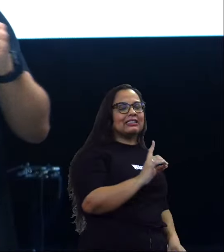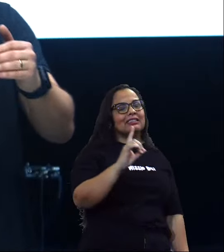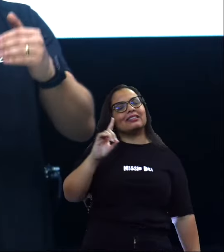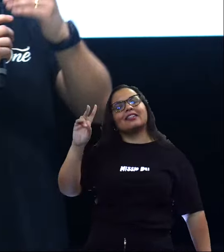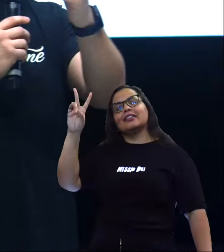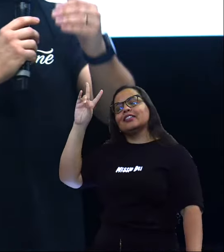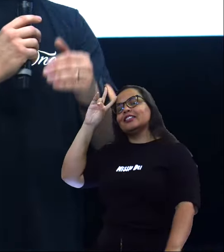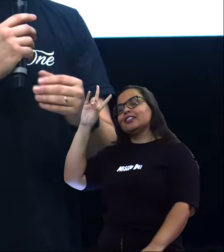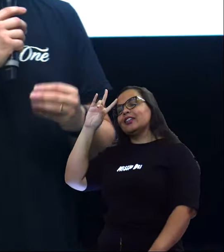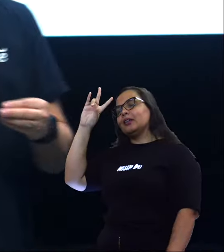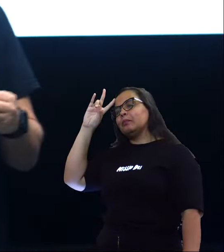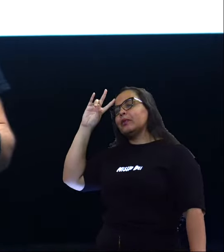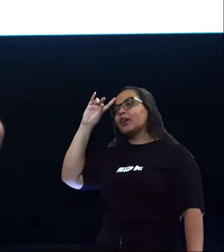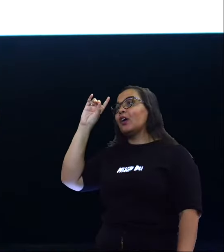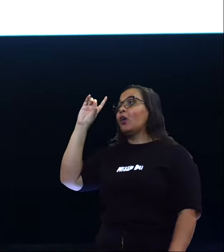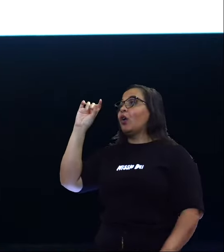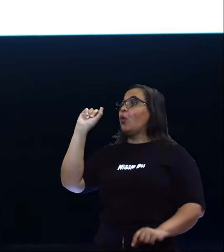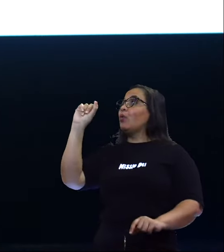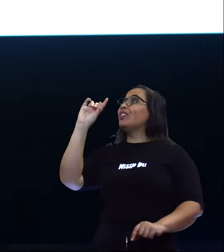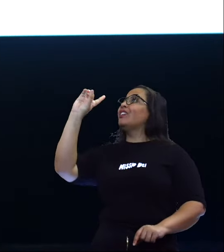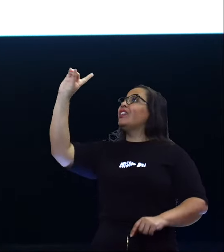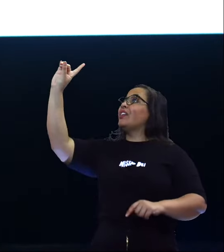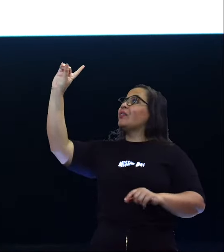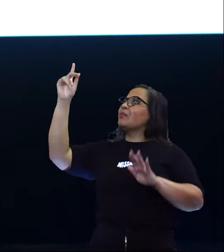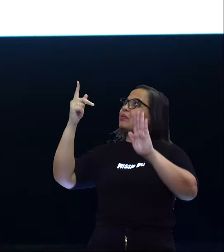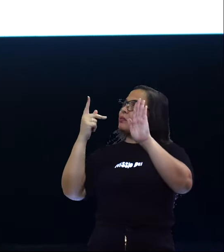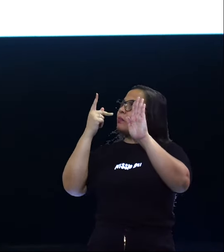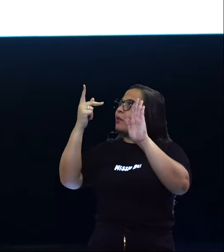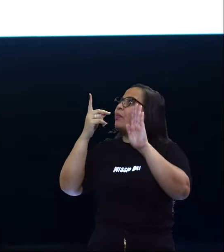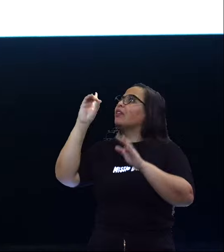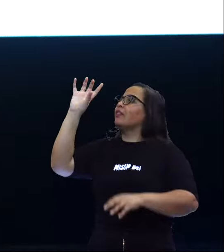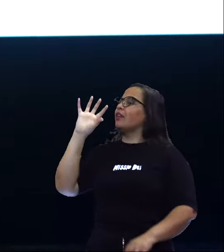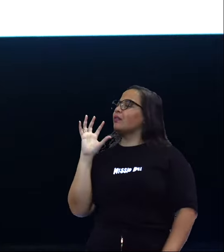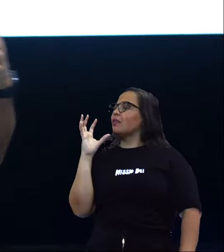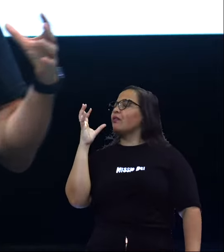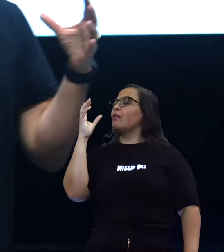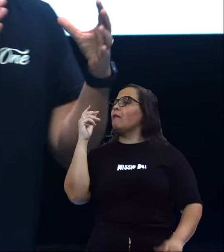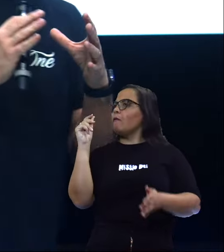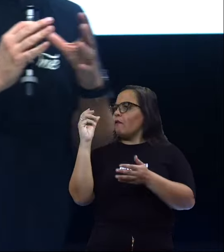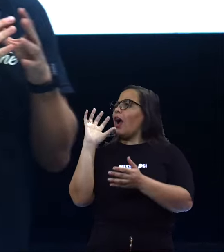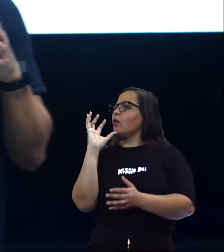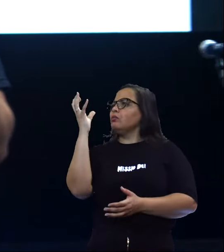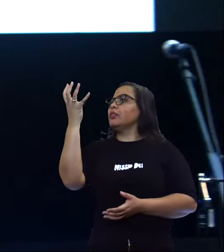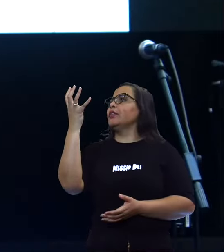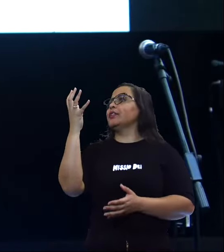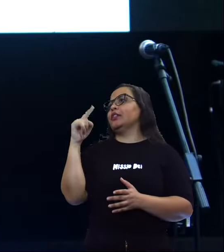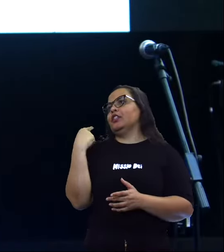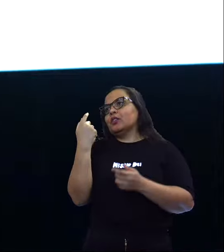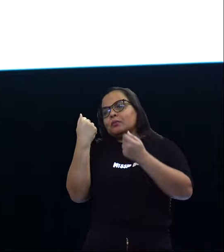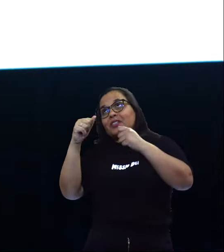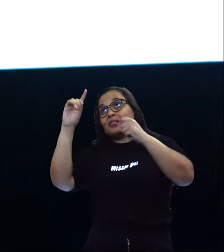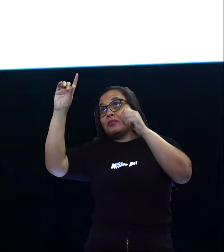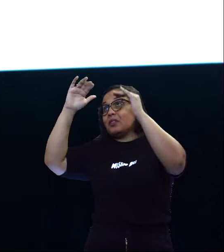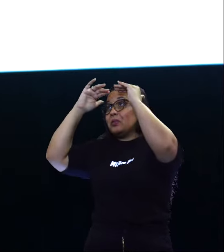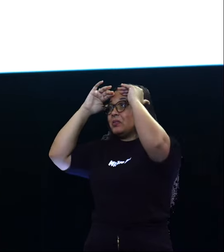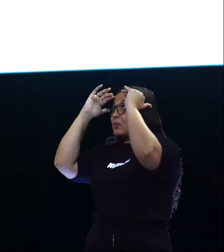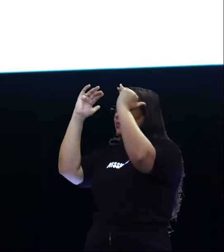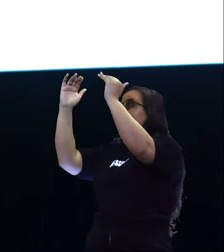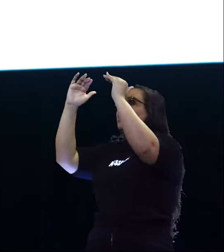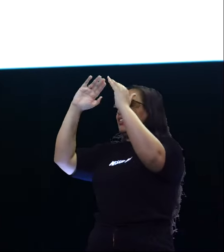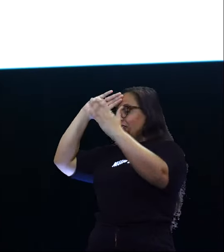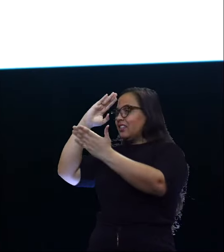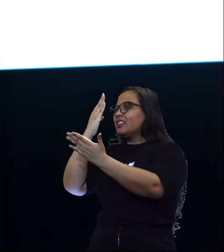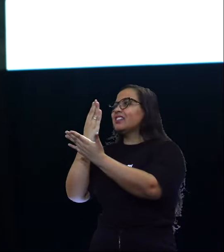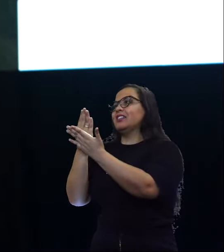que avançam. O reino de Deus continua avançando. E sabem, contaminados por aquilo, o povo começou a ter esse desejo